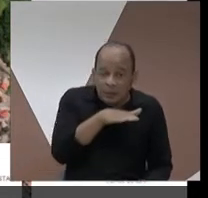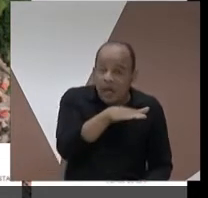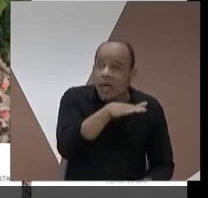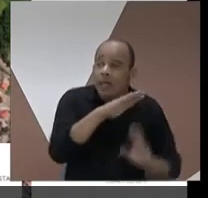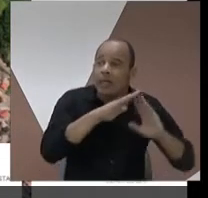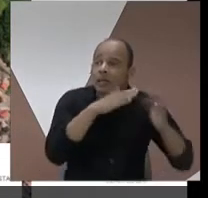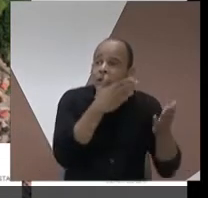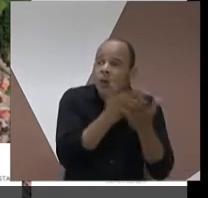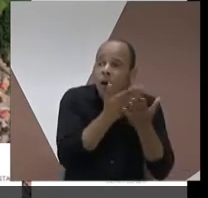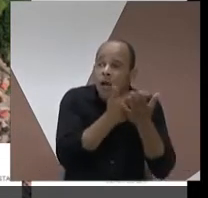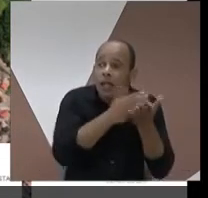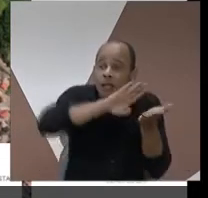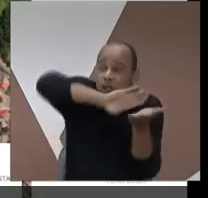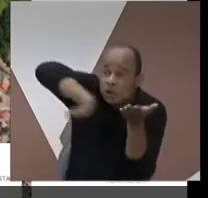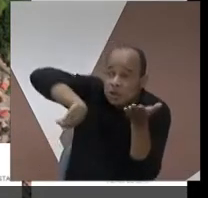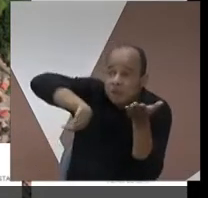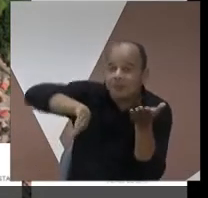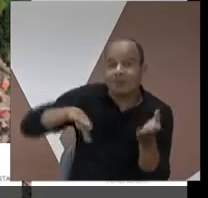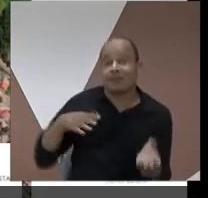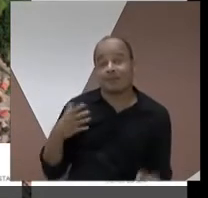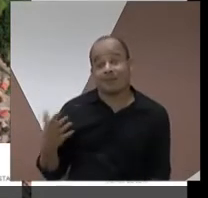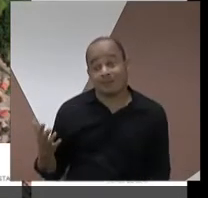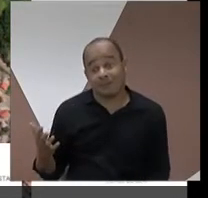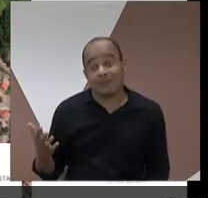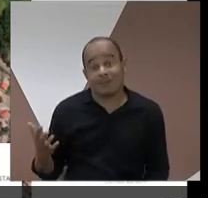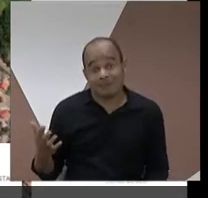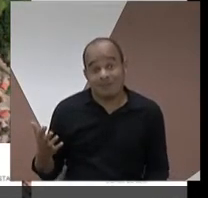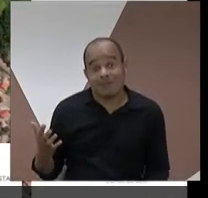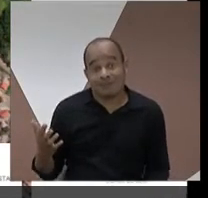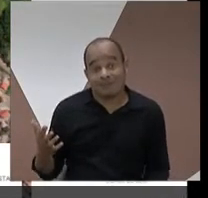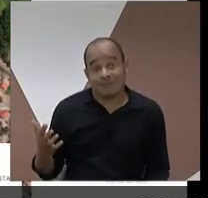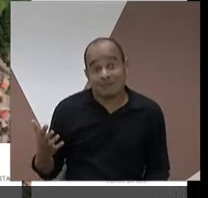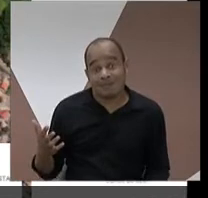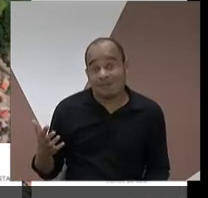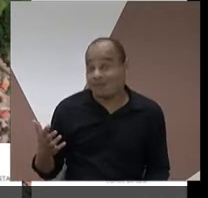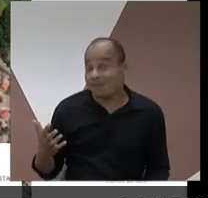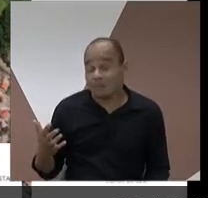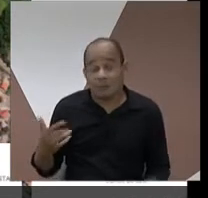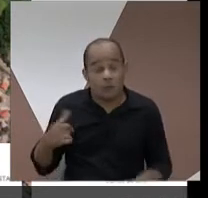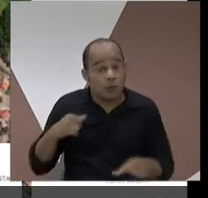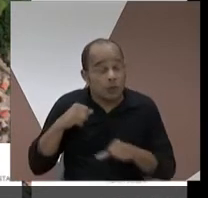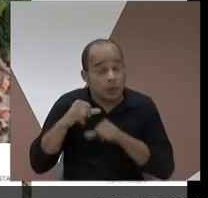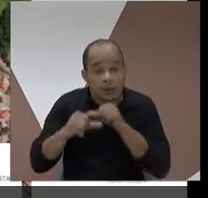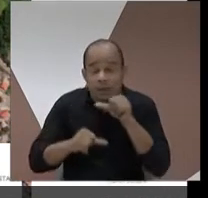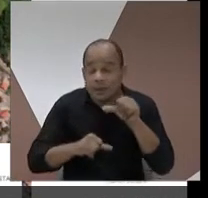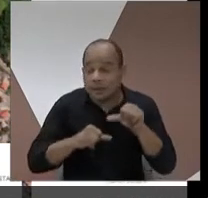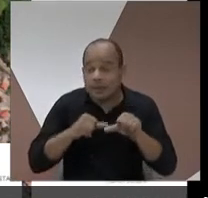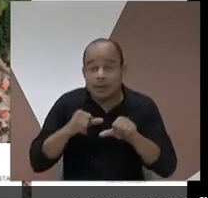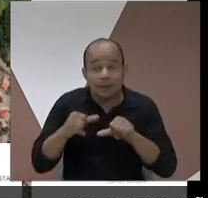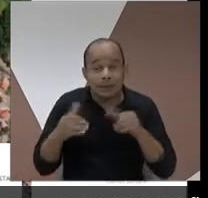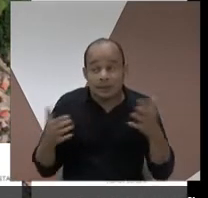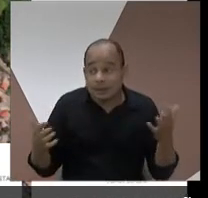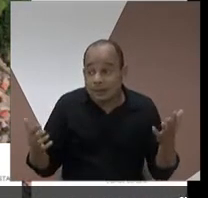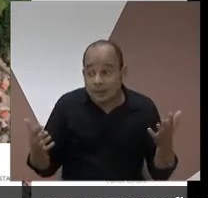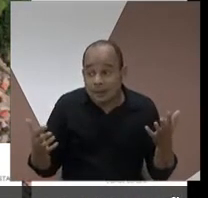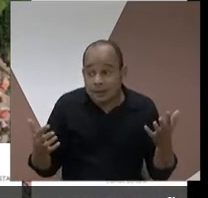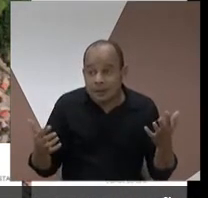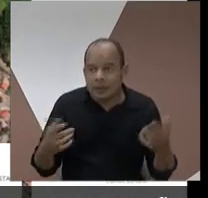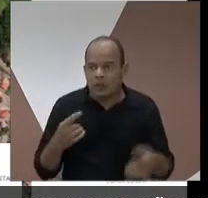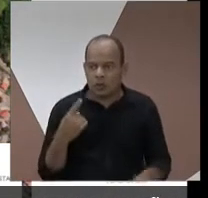Essa aí não é uma mudança de traçado. O nosso traçado está